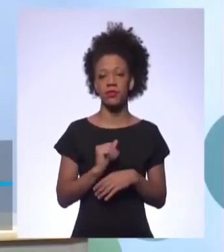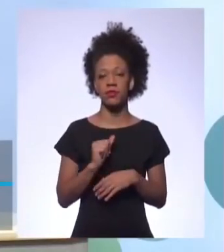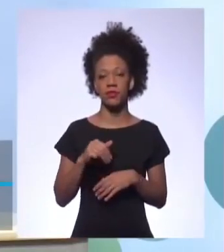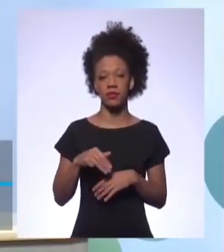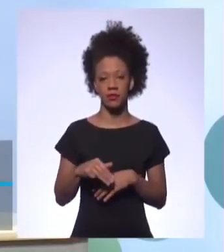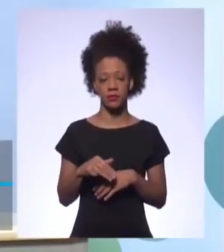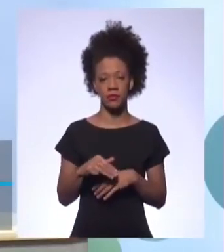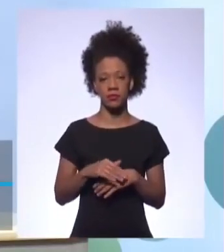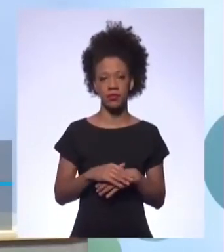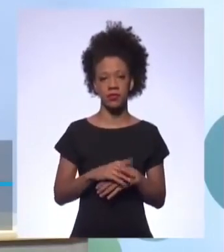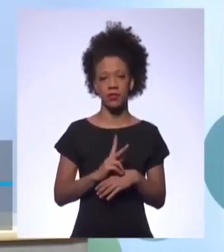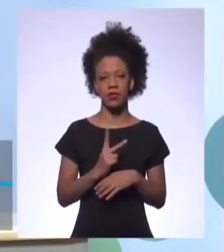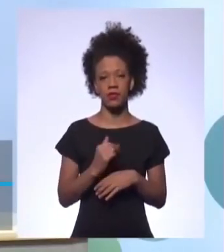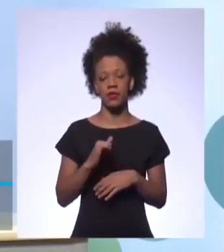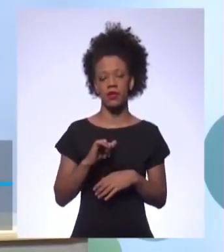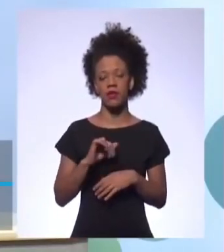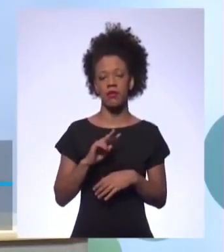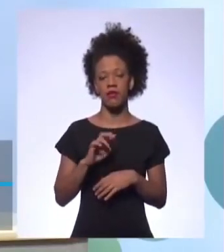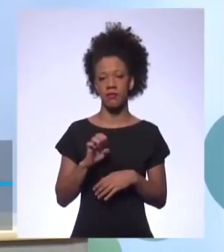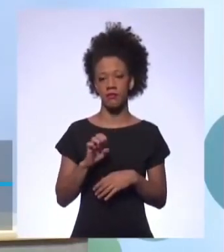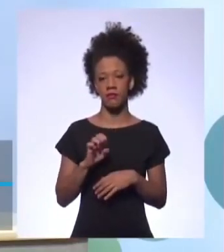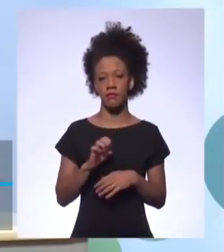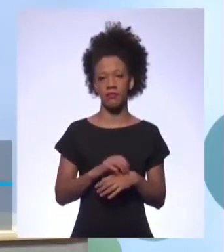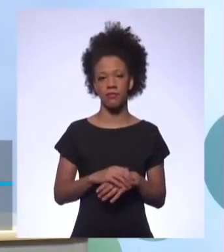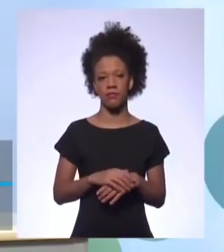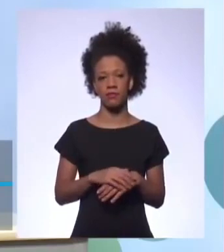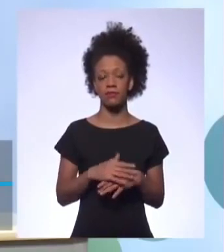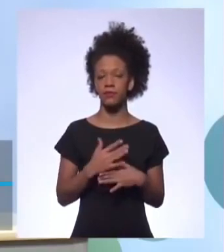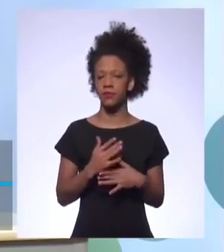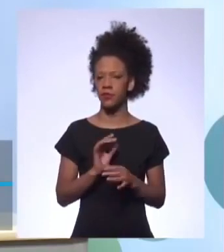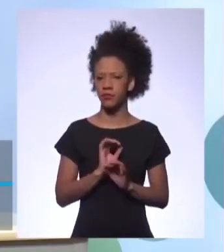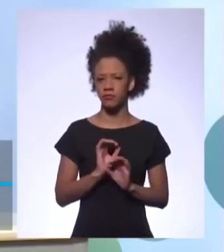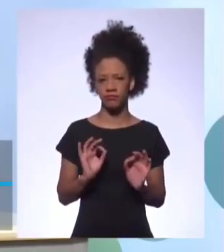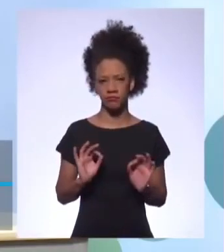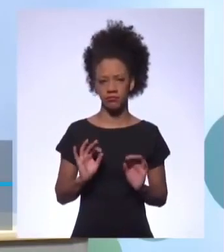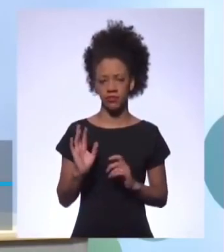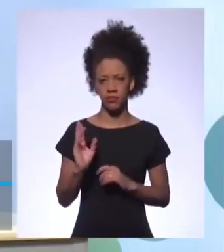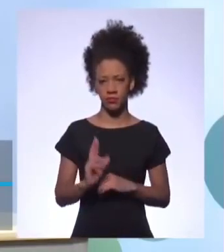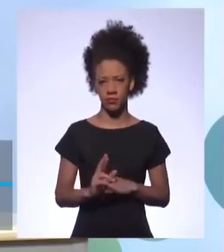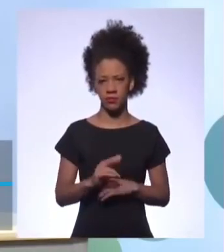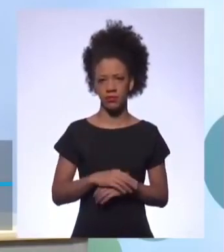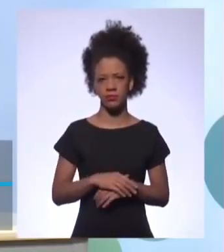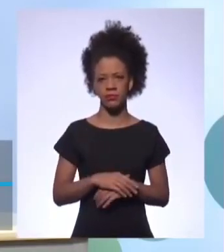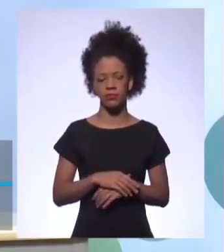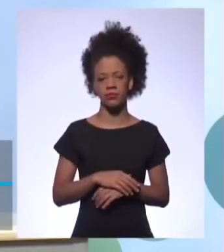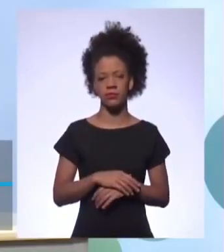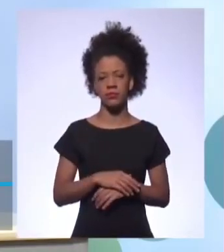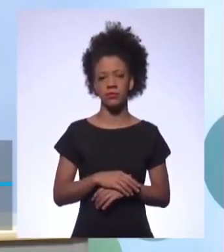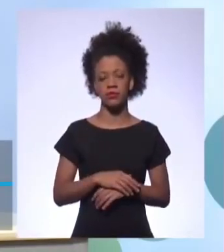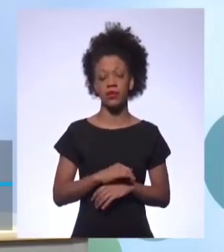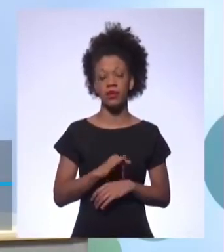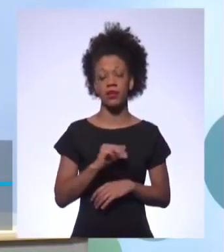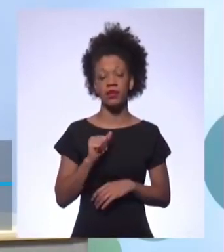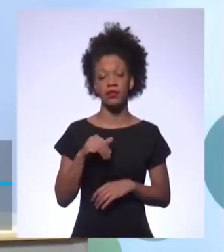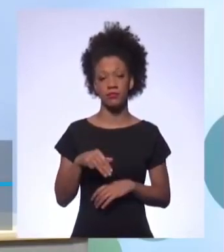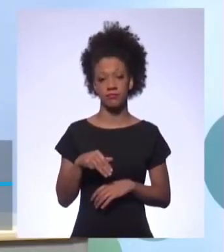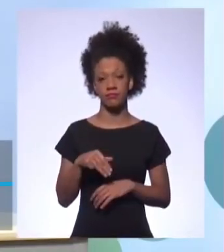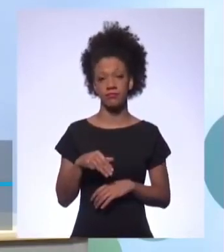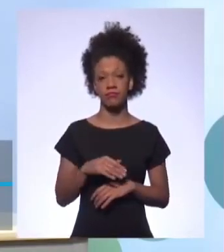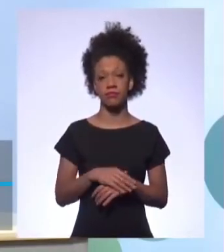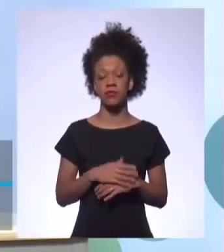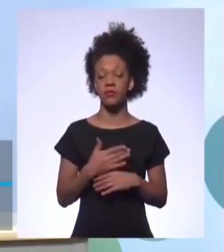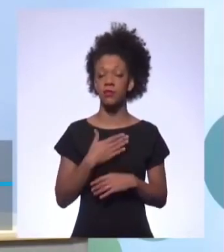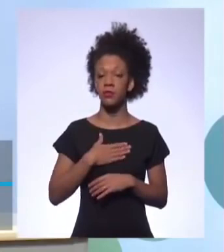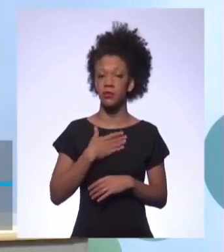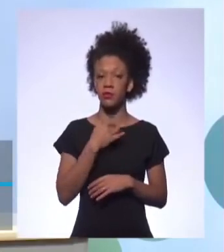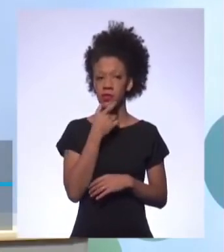de have, tá? Com a idade, porque você é momentâneo. Então, mas tu tá ótima a resposta, né? I am 11 years old E eu gosto da aula de